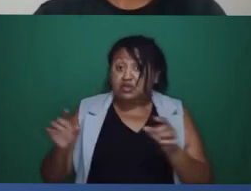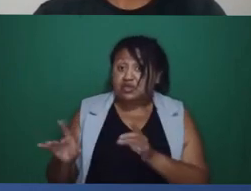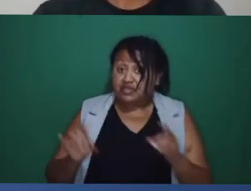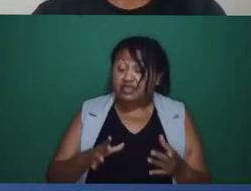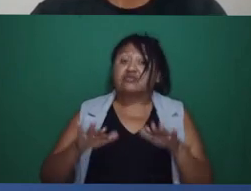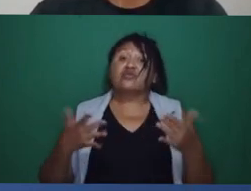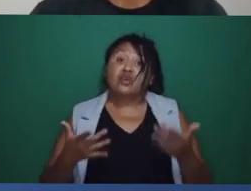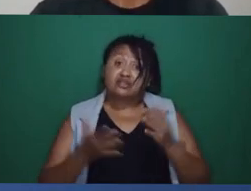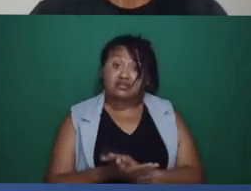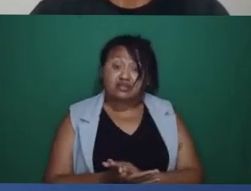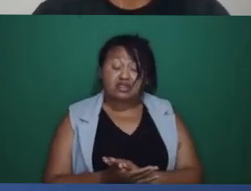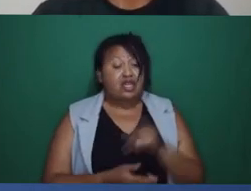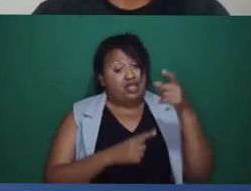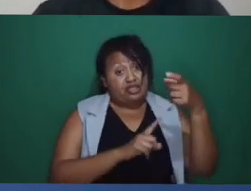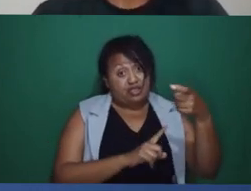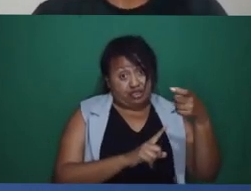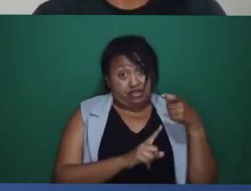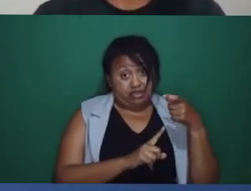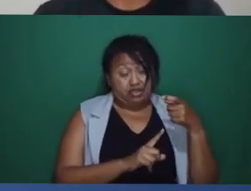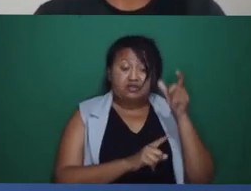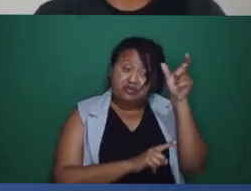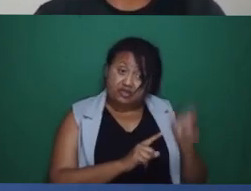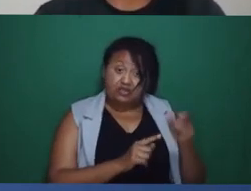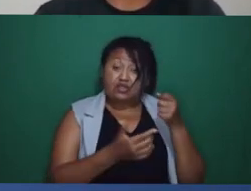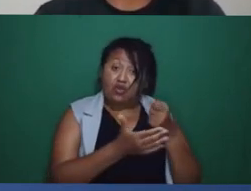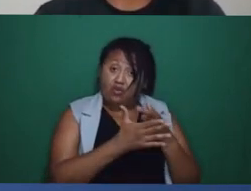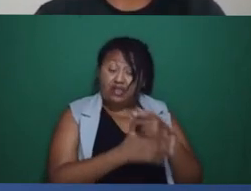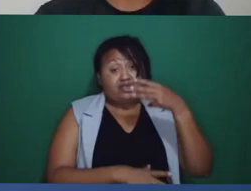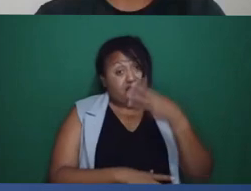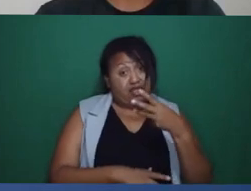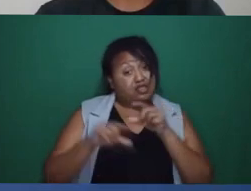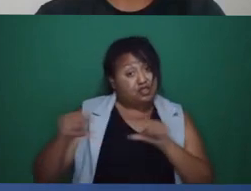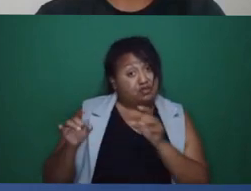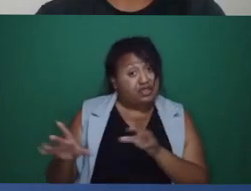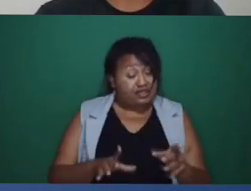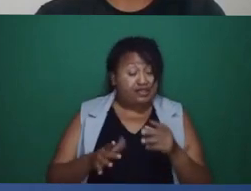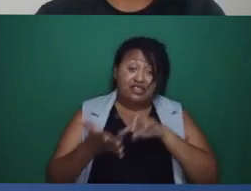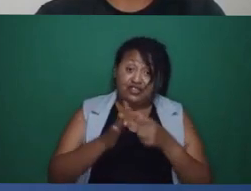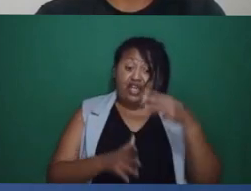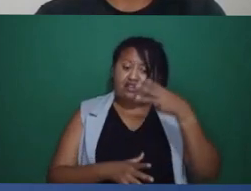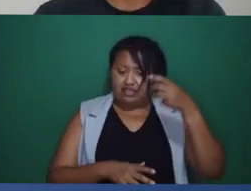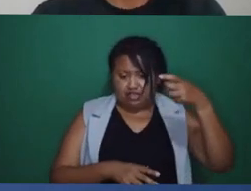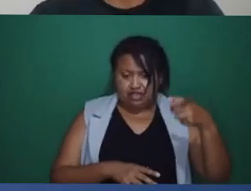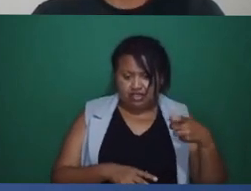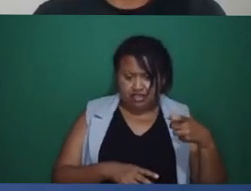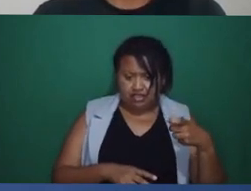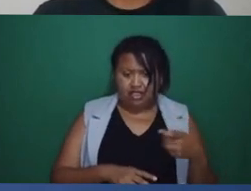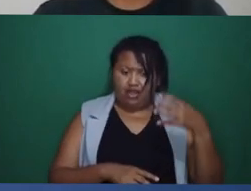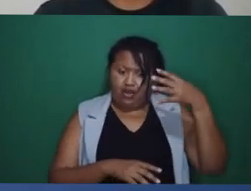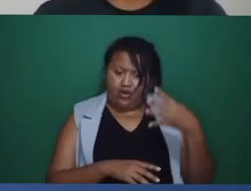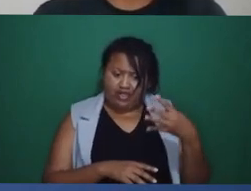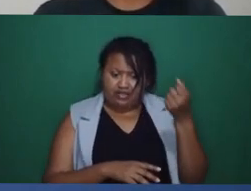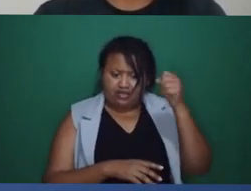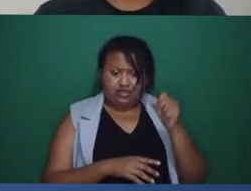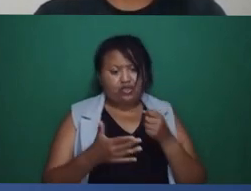vendidos foram x pessoas que compraram três bilhetes Ou seja 3x48